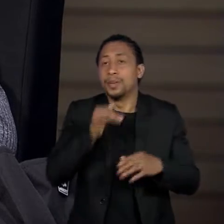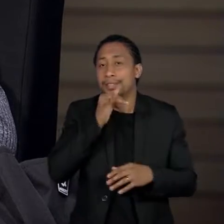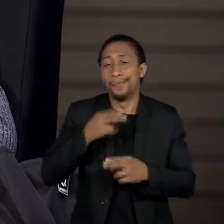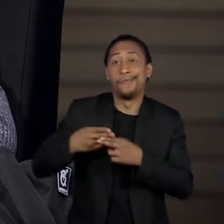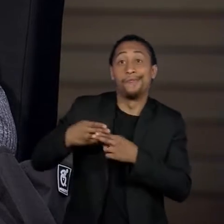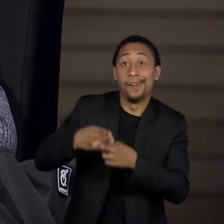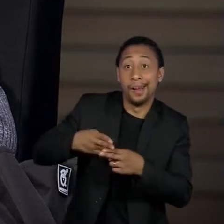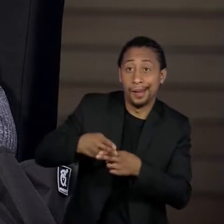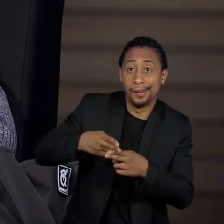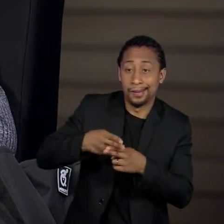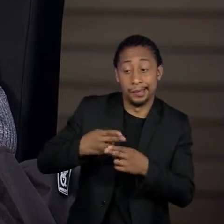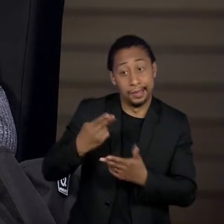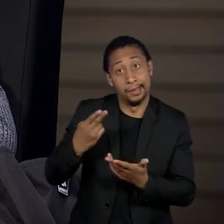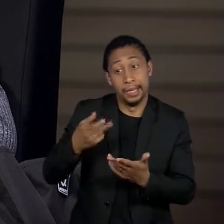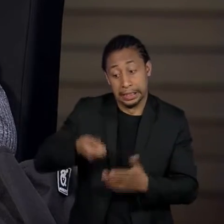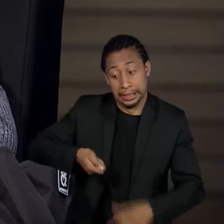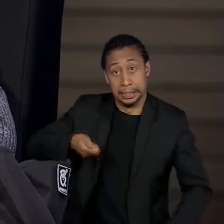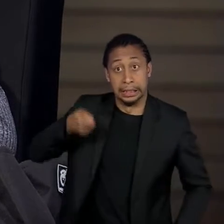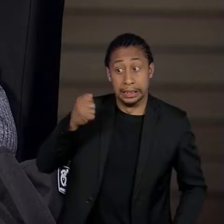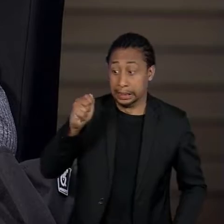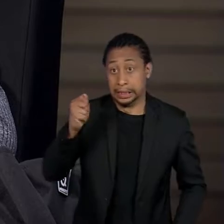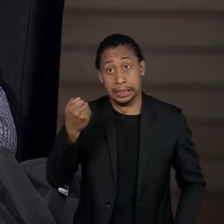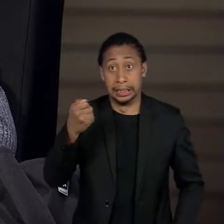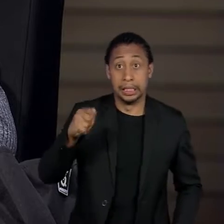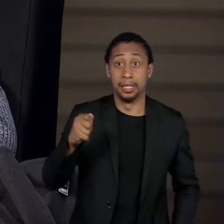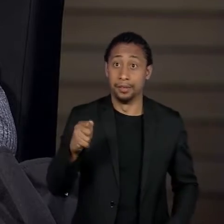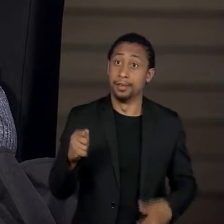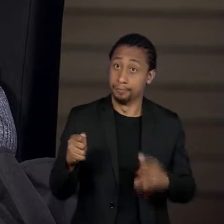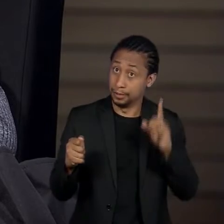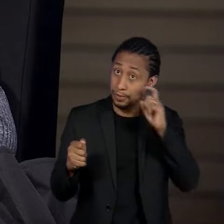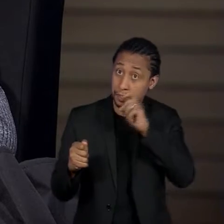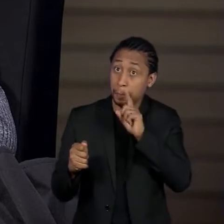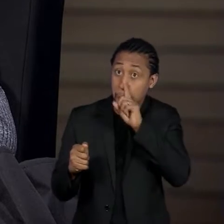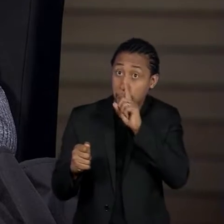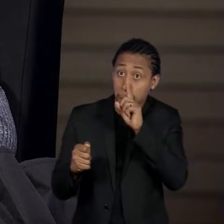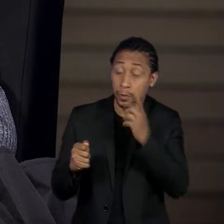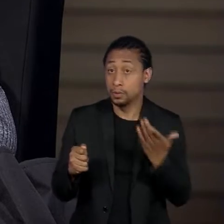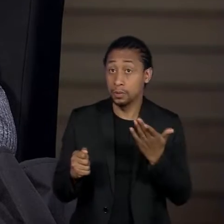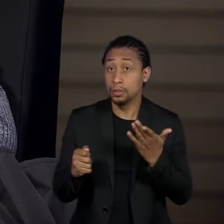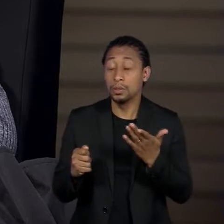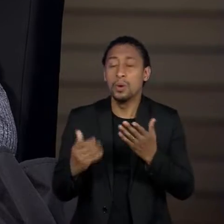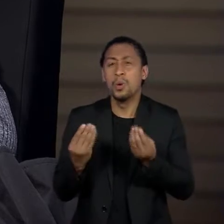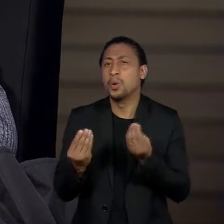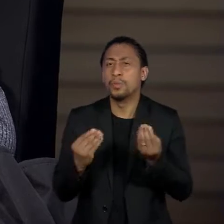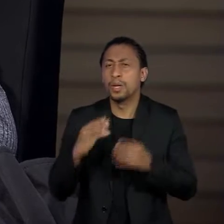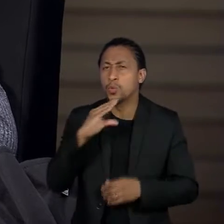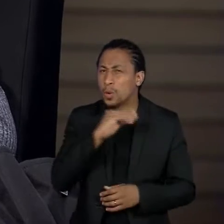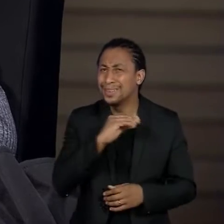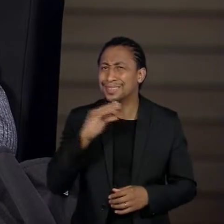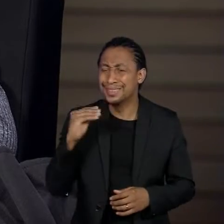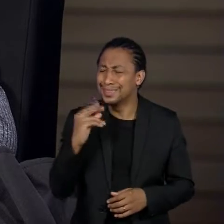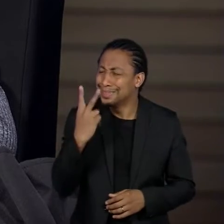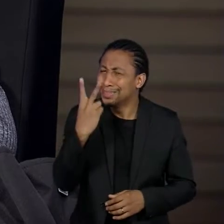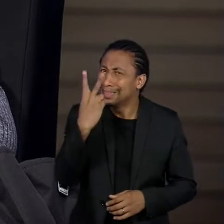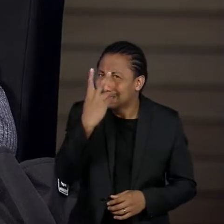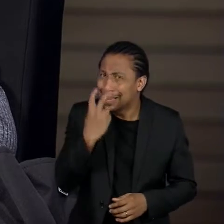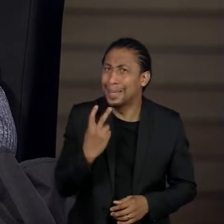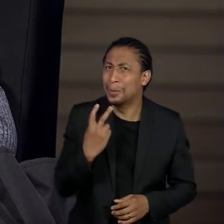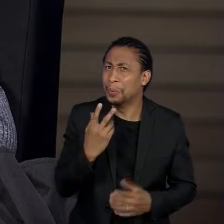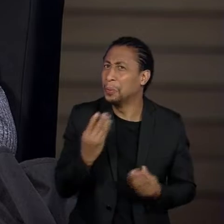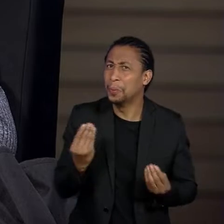ser perigoso para todo mundo. Como é que um adolescente com deficiência visual e a família sem base